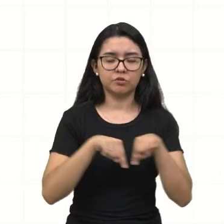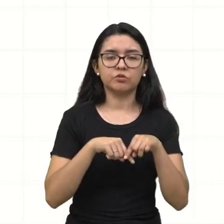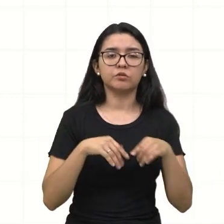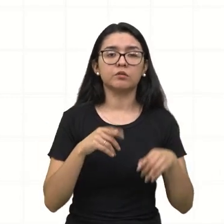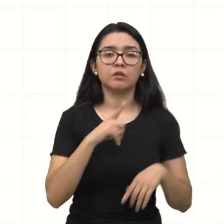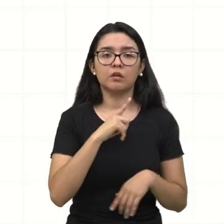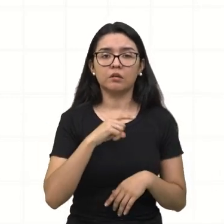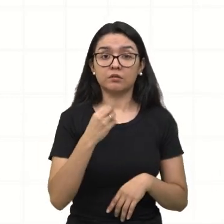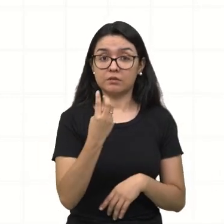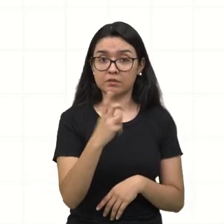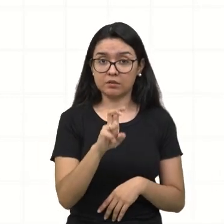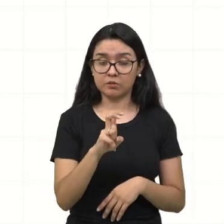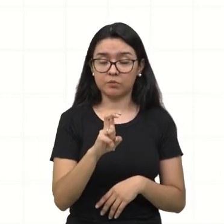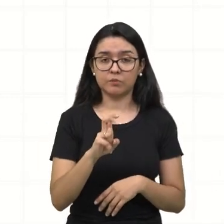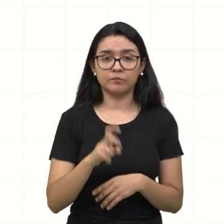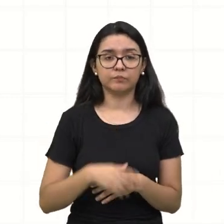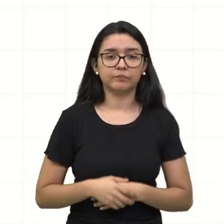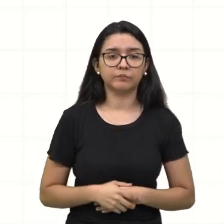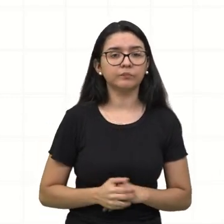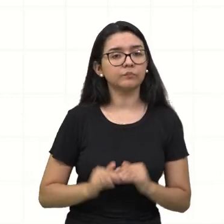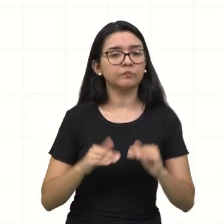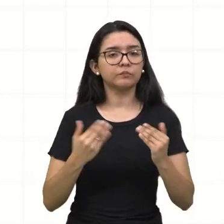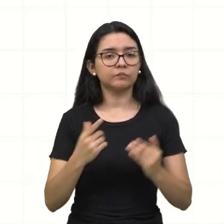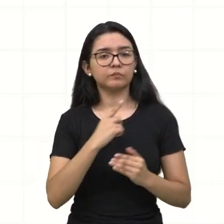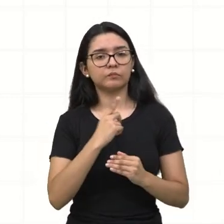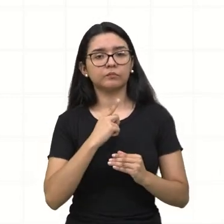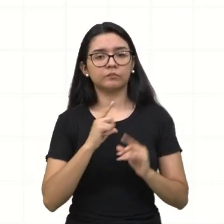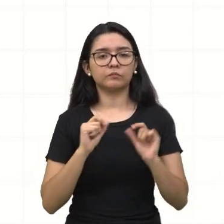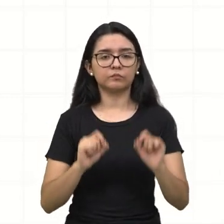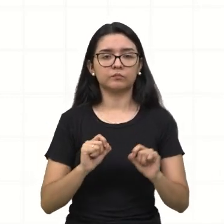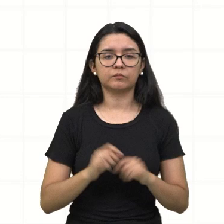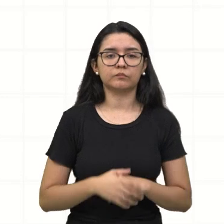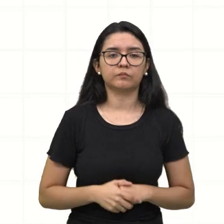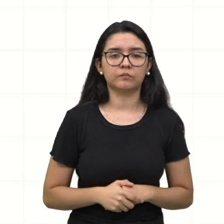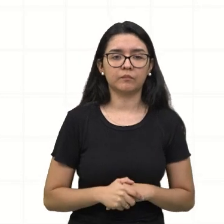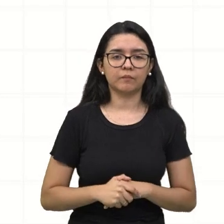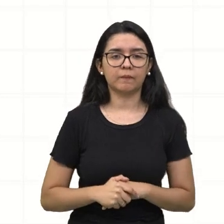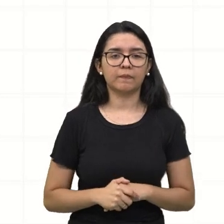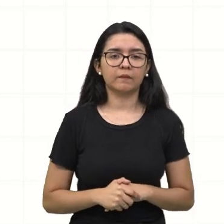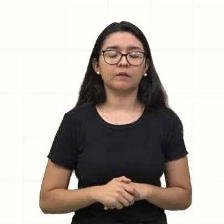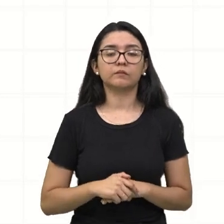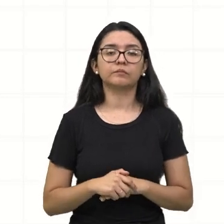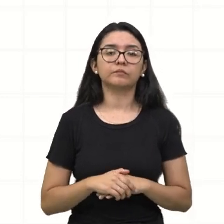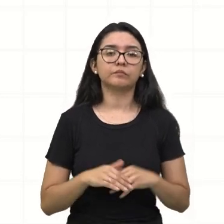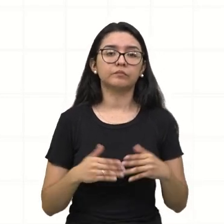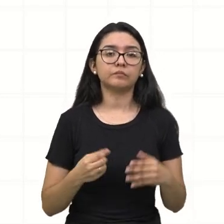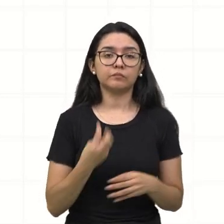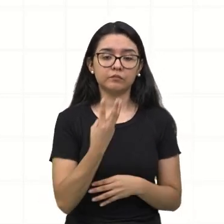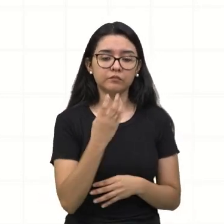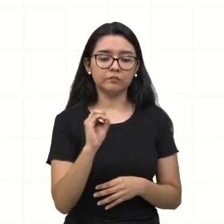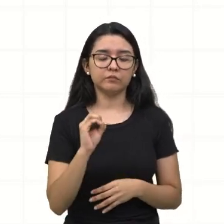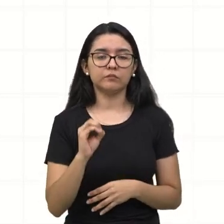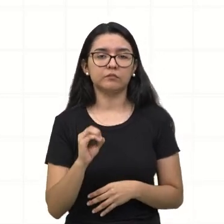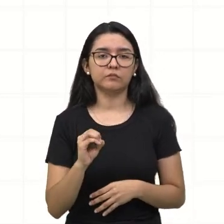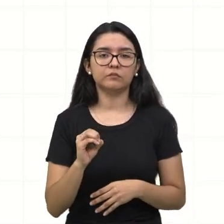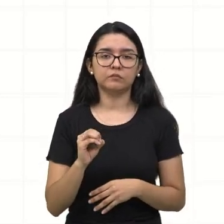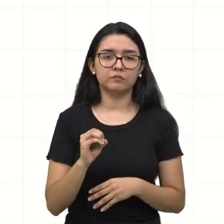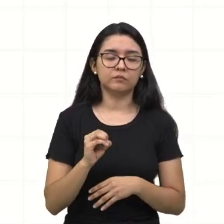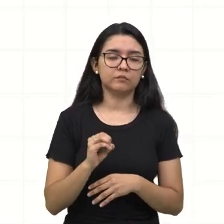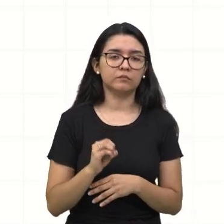caixas. Então, nós vamos ter aqui, número de dúzias, são 30 dúzias que tem em cada